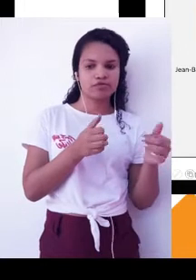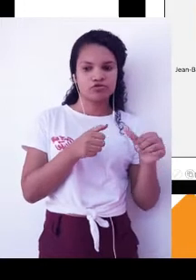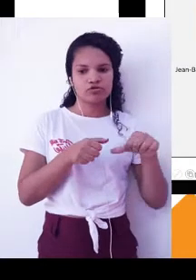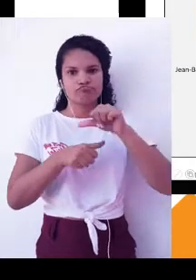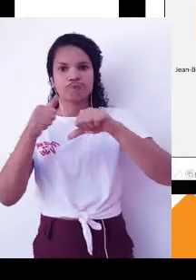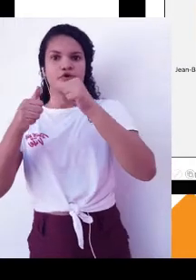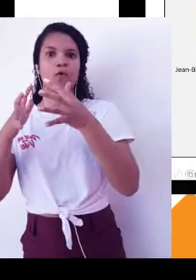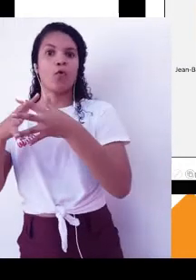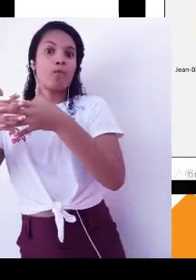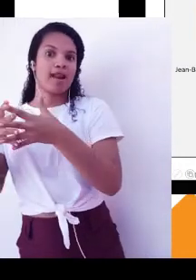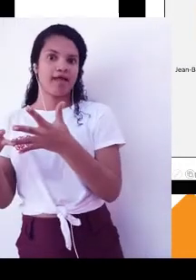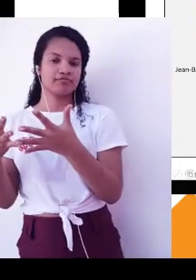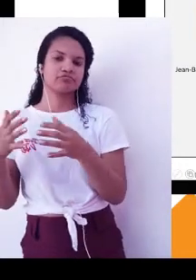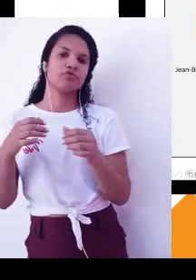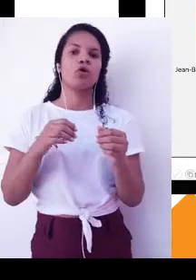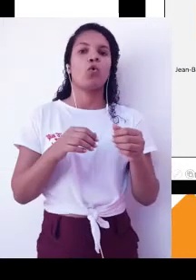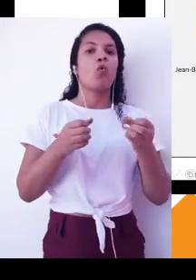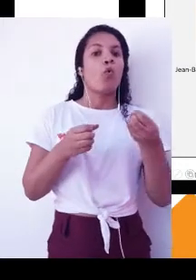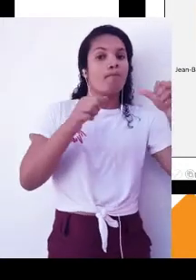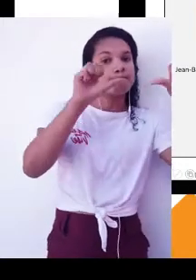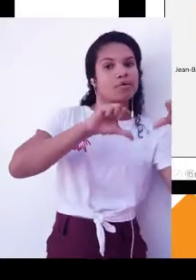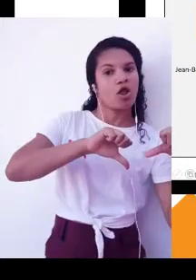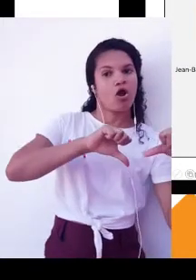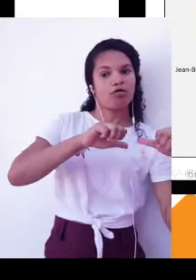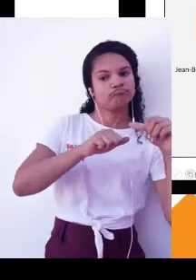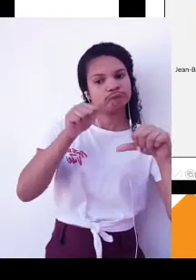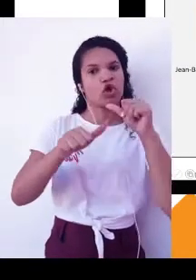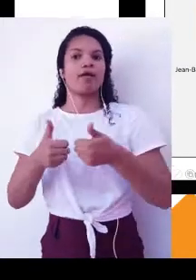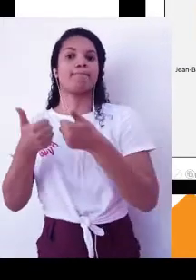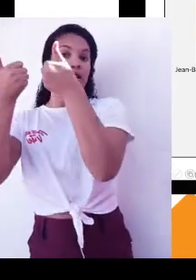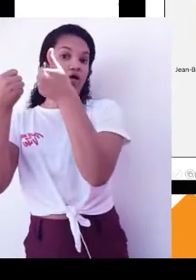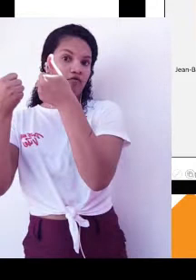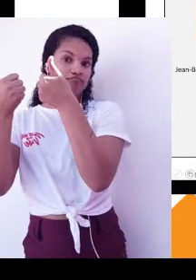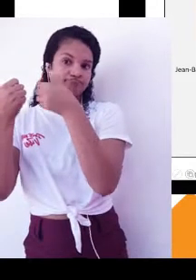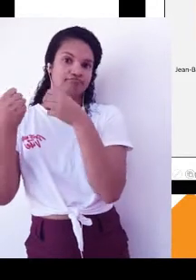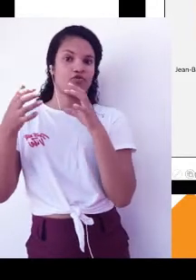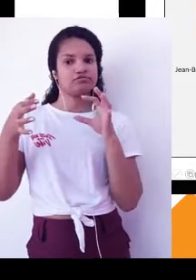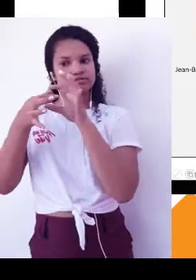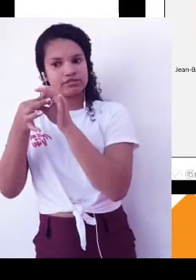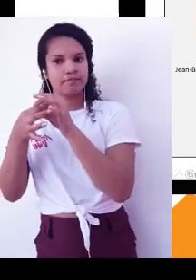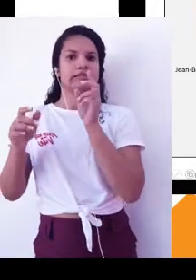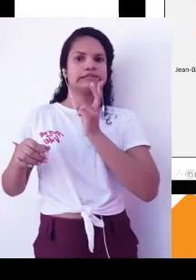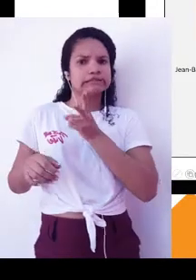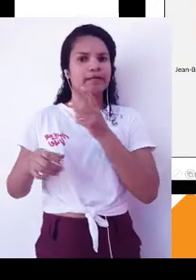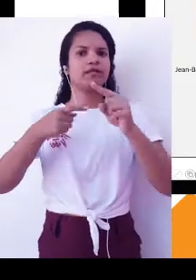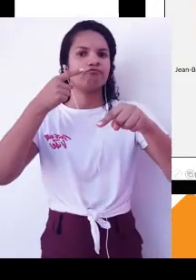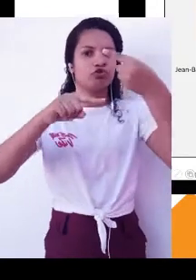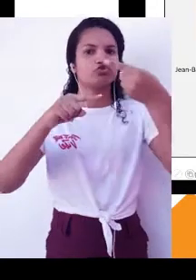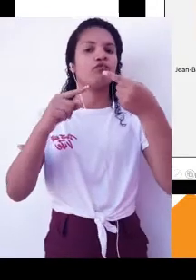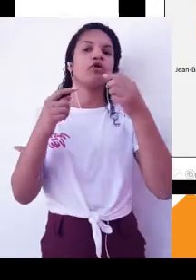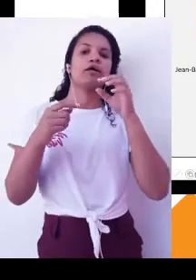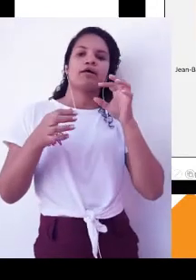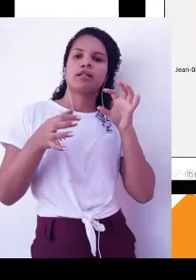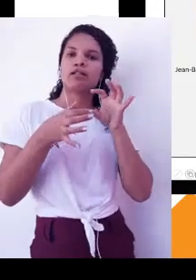complexo, ele ocorre do pior para o melhor. Está implícito no pensamento evolutivo de Lamarck